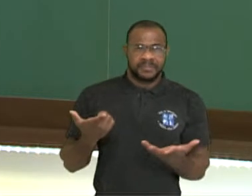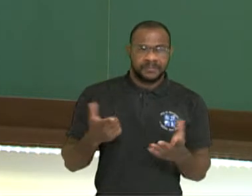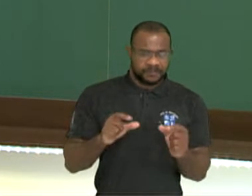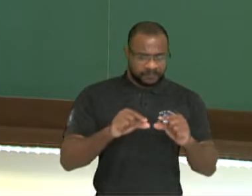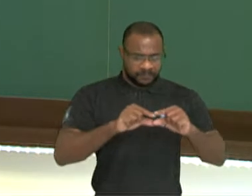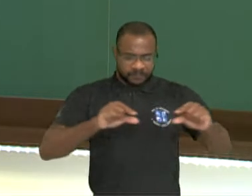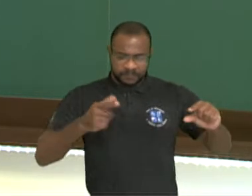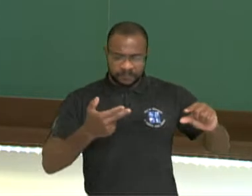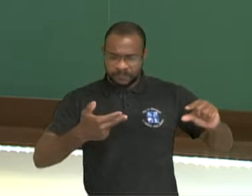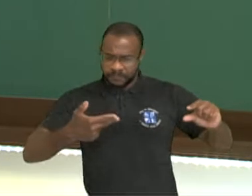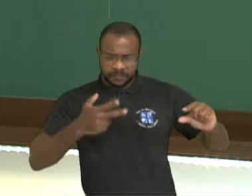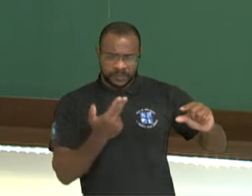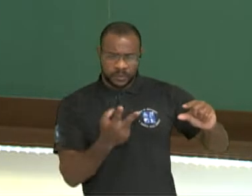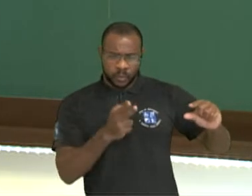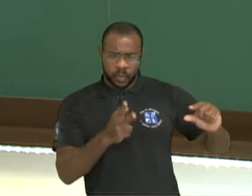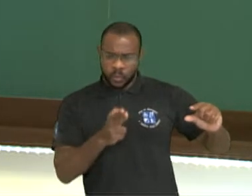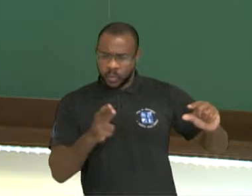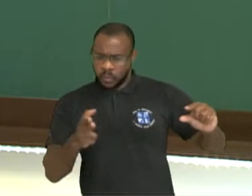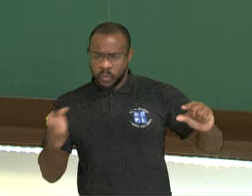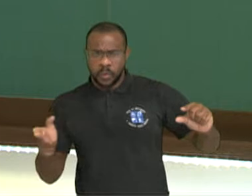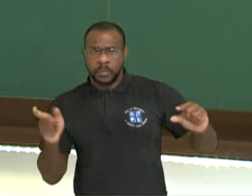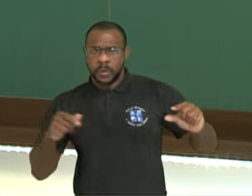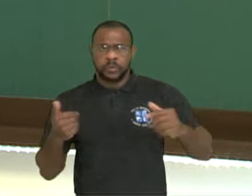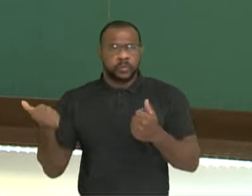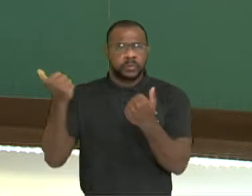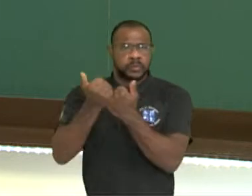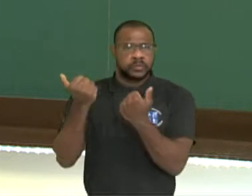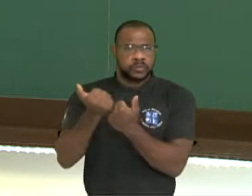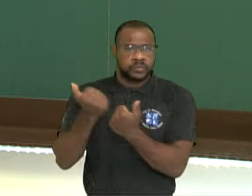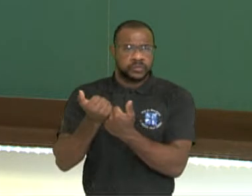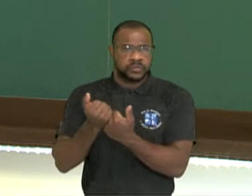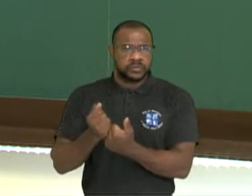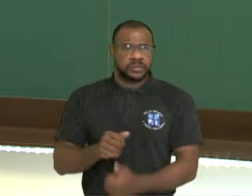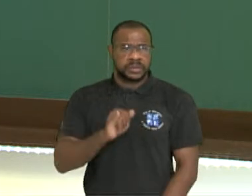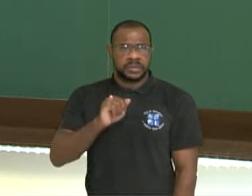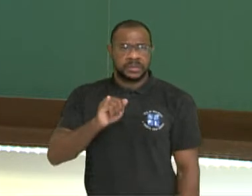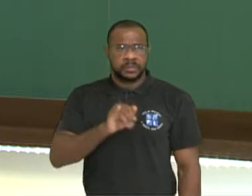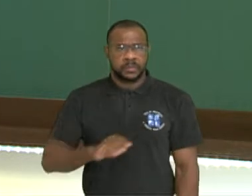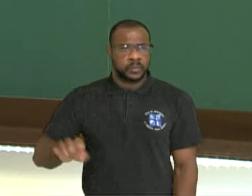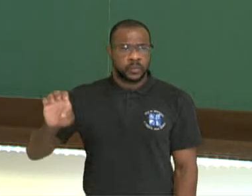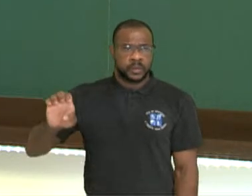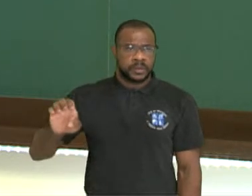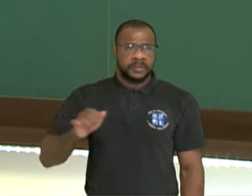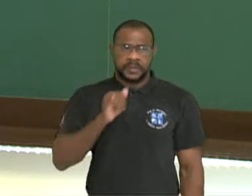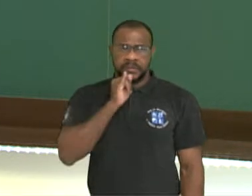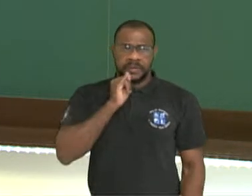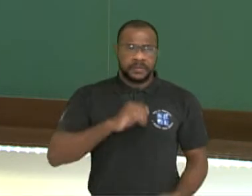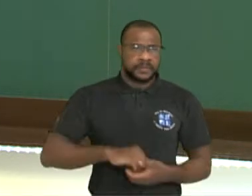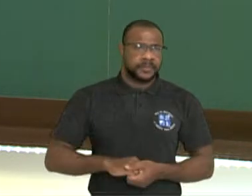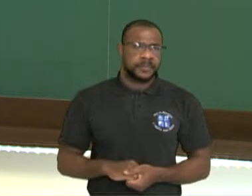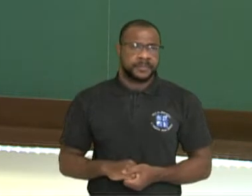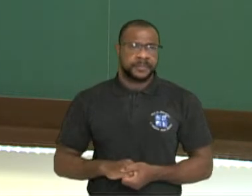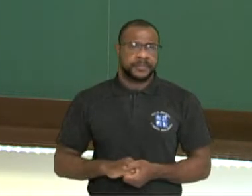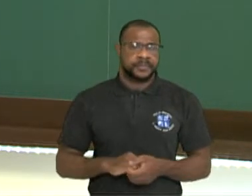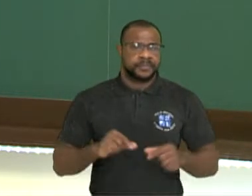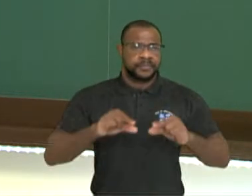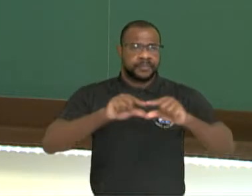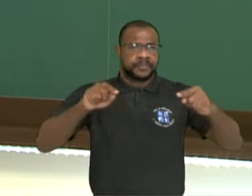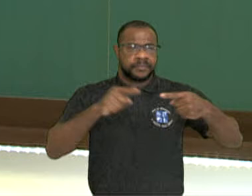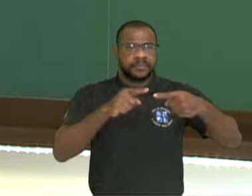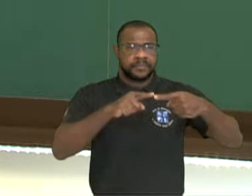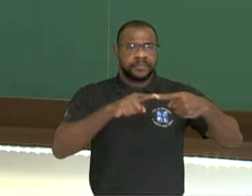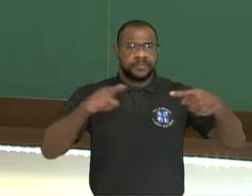toda emendada, então aí você substitui i por e. Vamos ver os exemplos. Dolores e